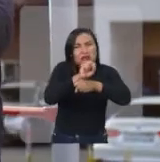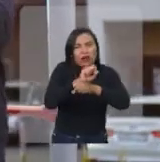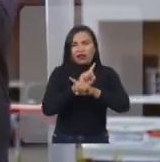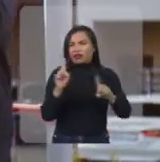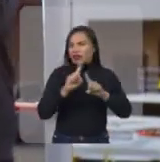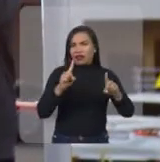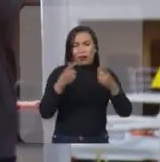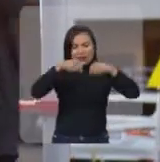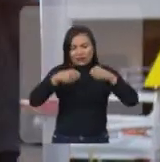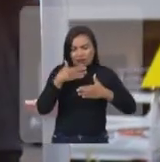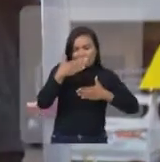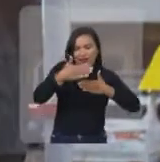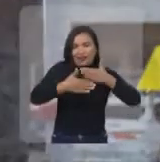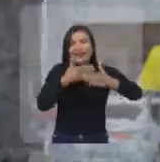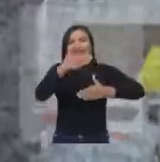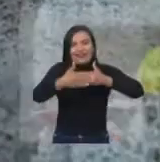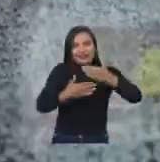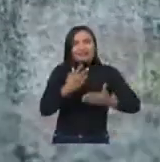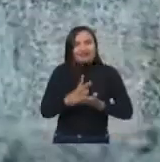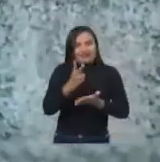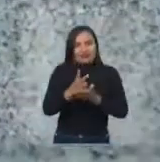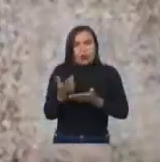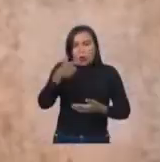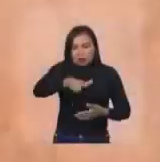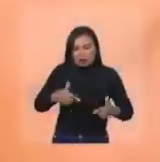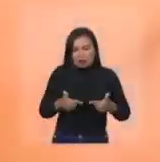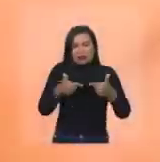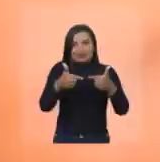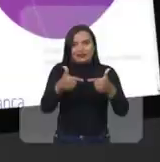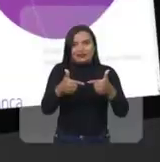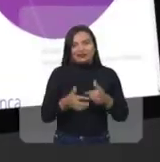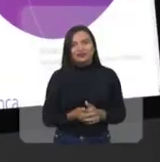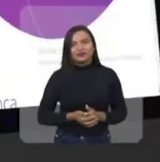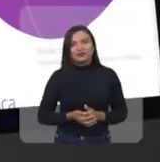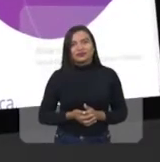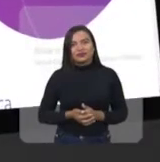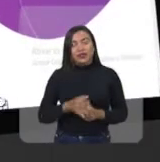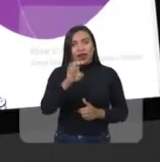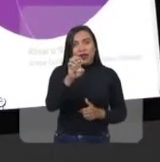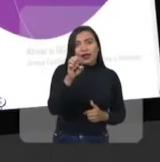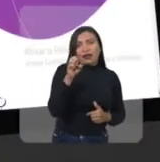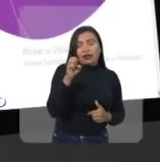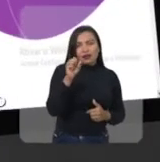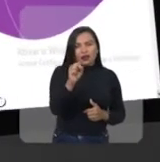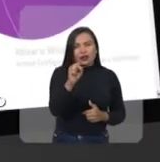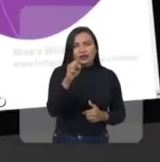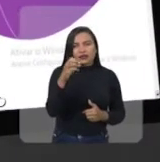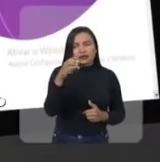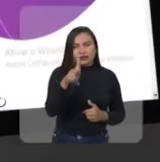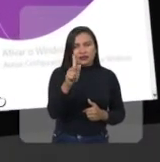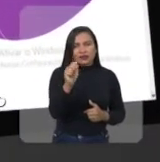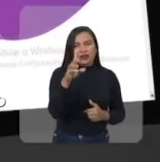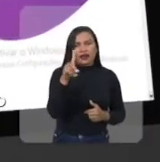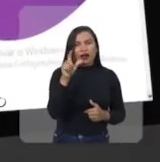degrau por degrau. Escada. A plataforma de cursos